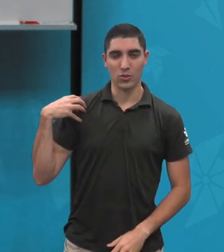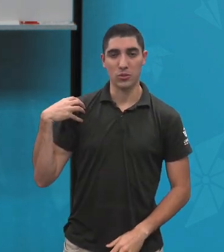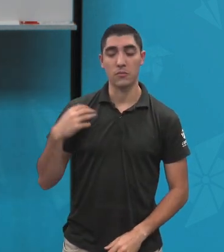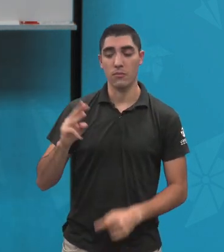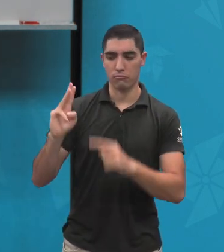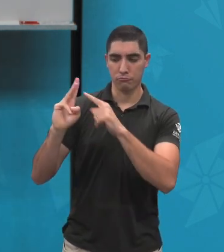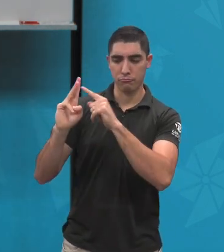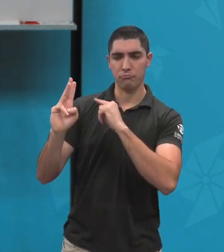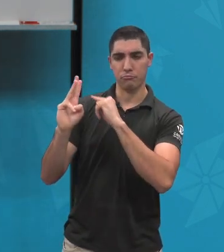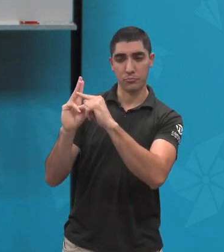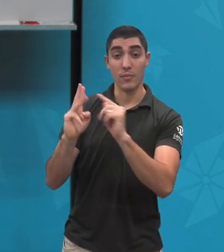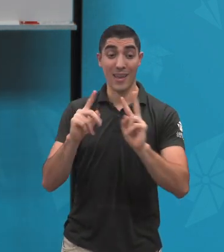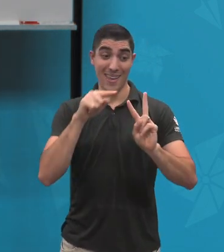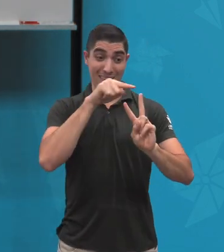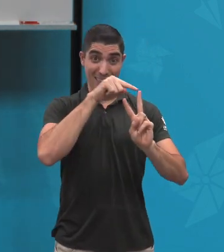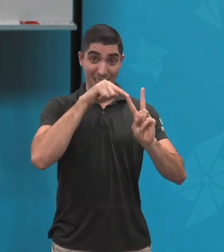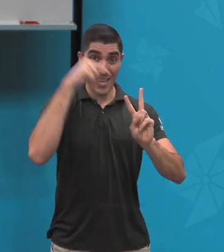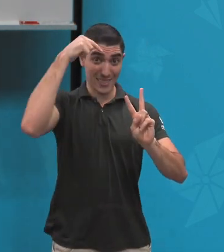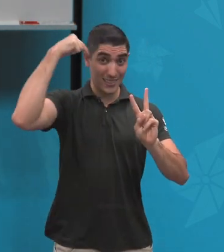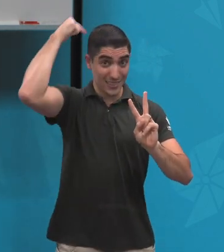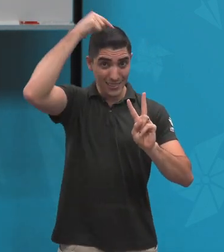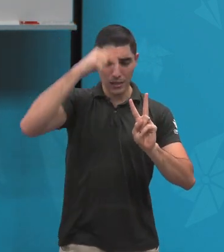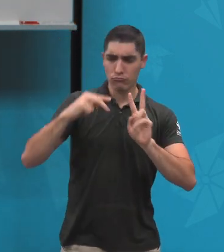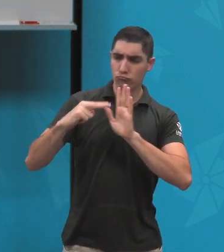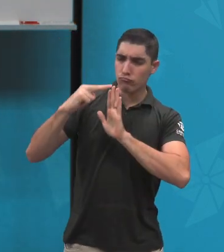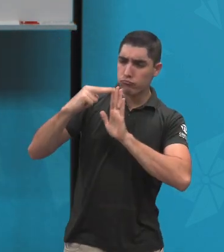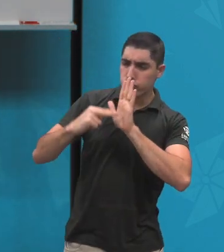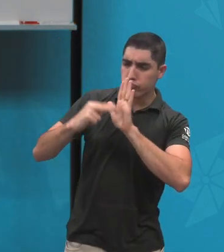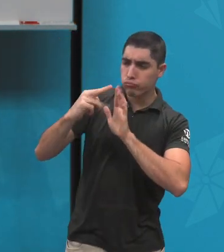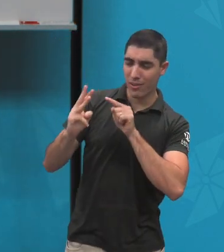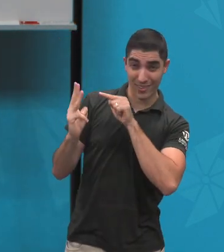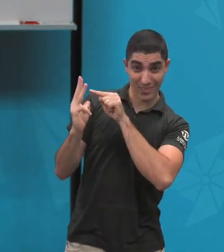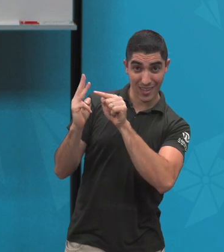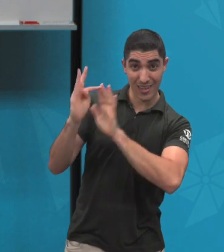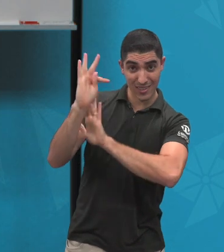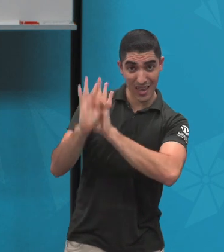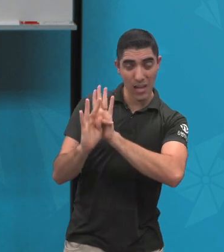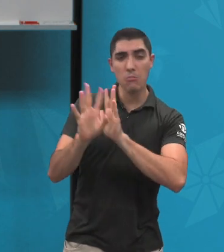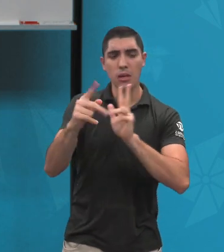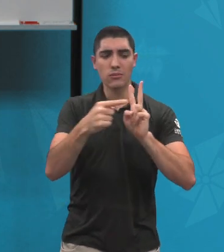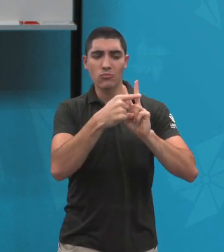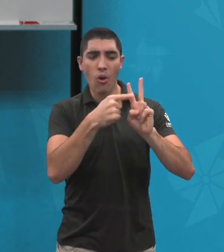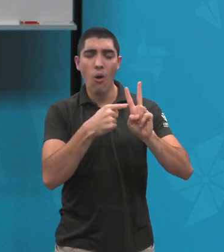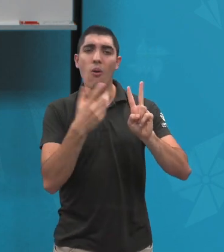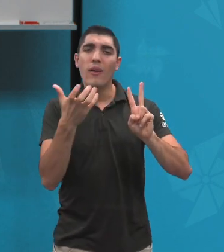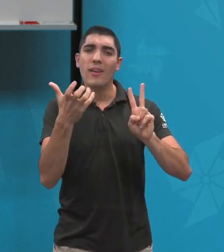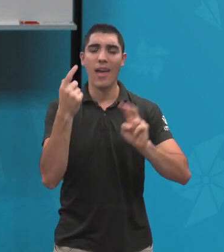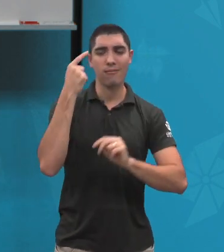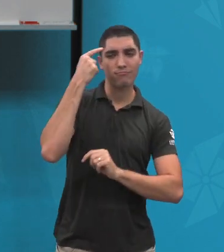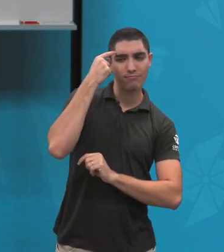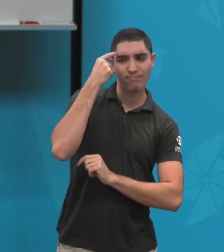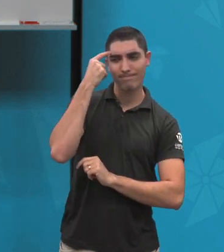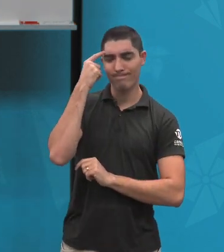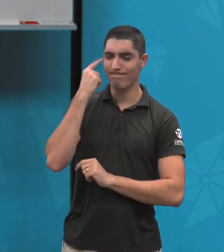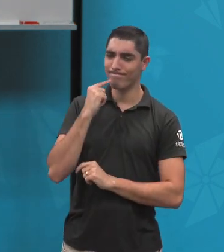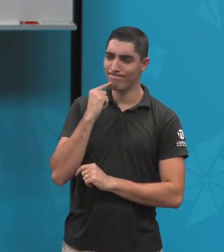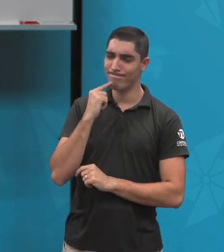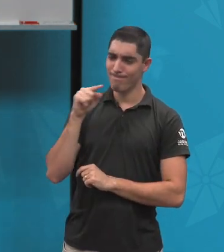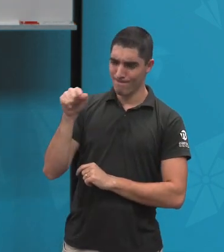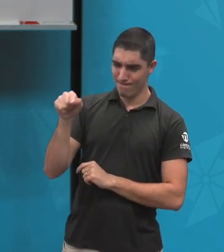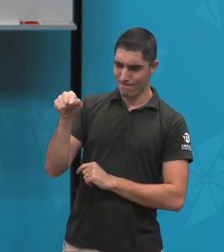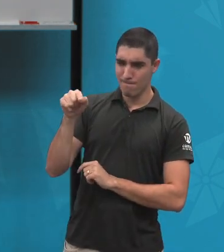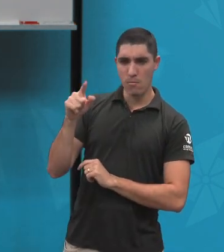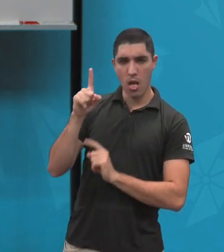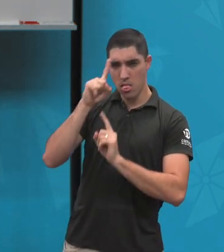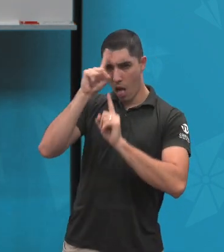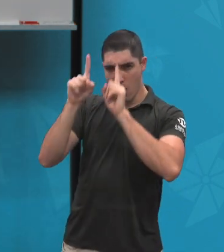se interessaram por essas obras com o intuito de dar uma sustentação lógica